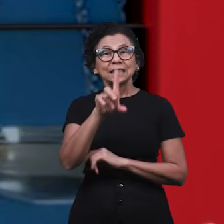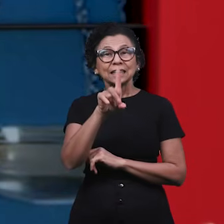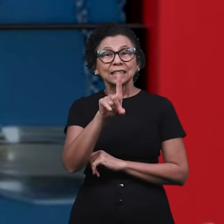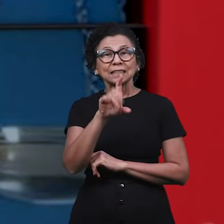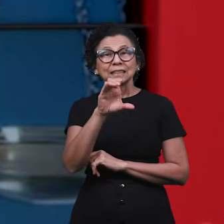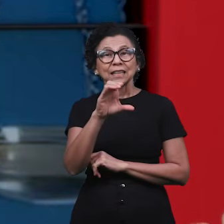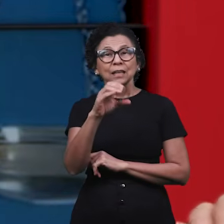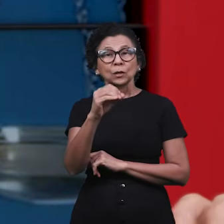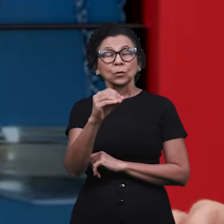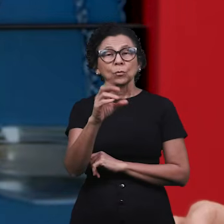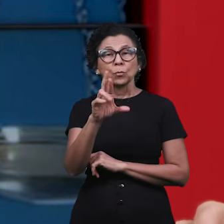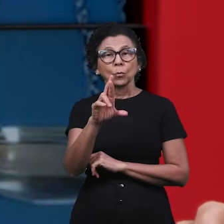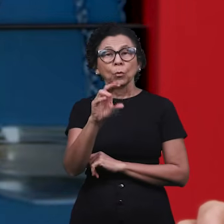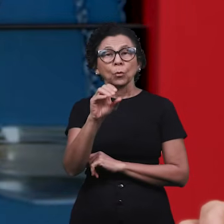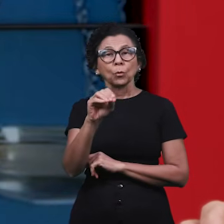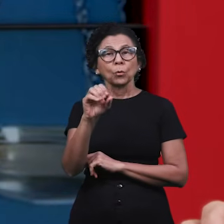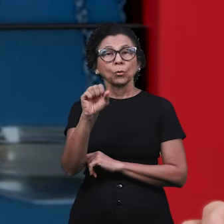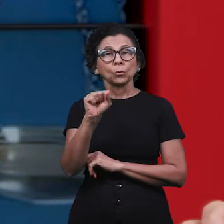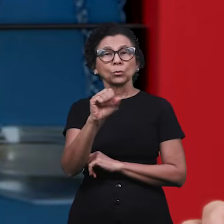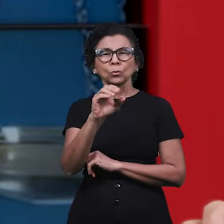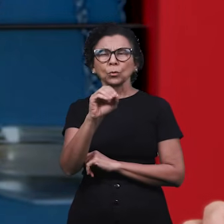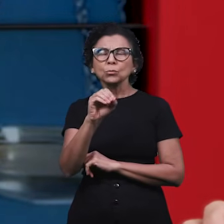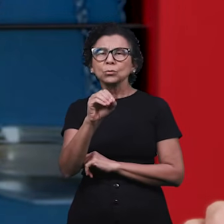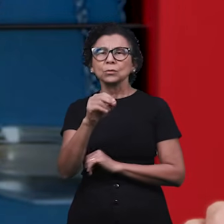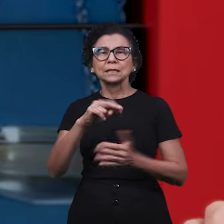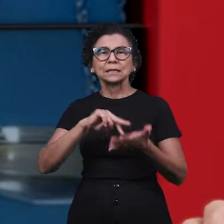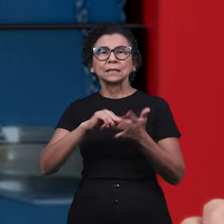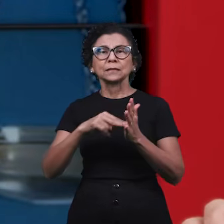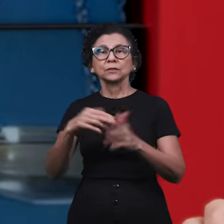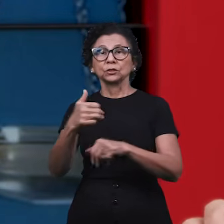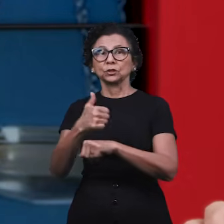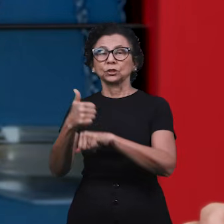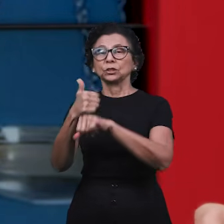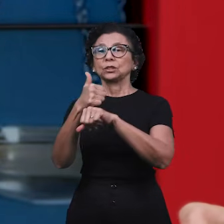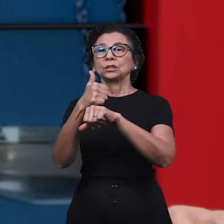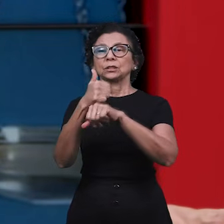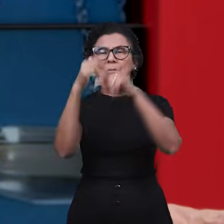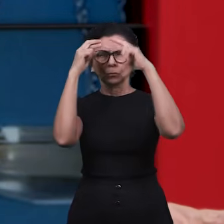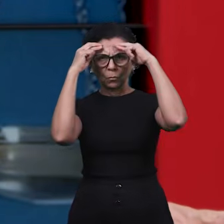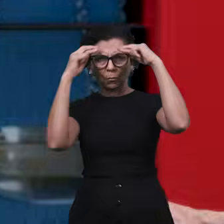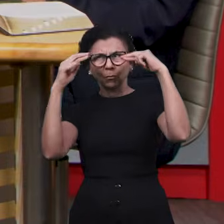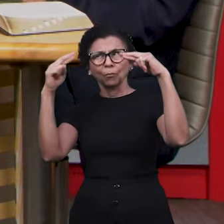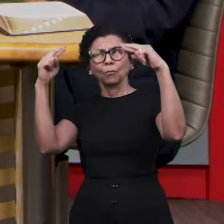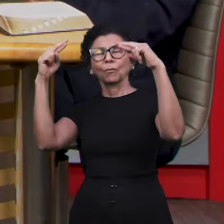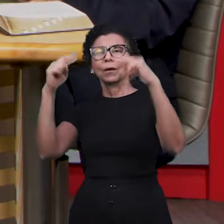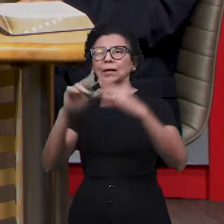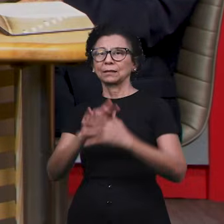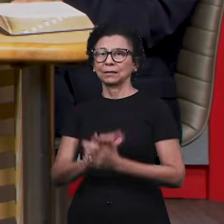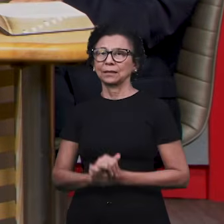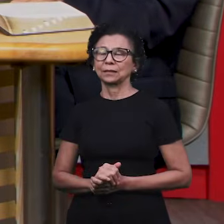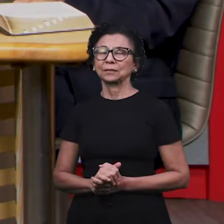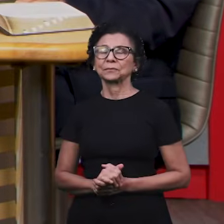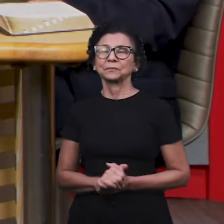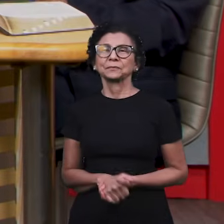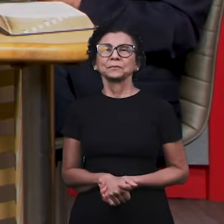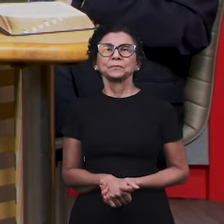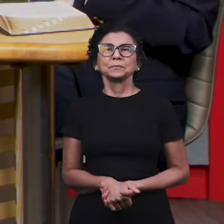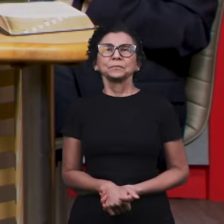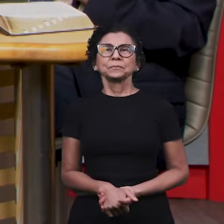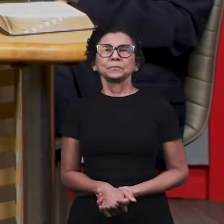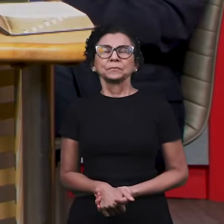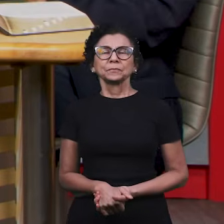Decoroso é o louvor. E nós estamos falando de um louvor agradável. Agradável, e também o seguinte, a questão